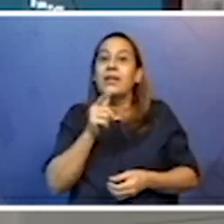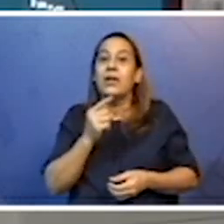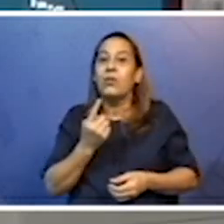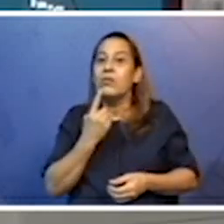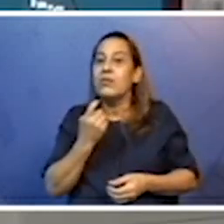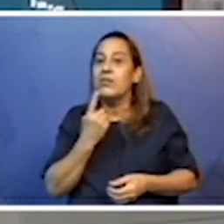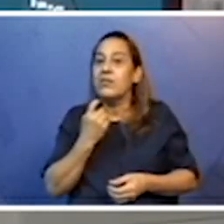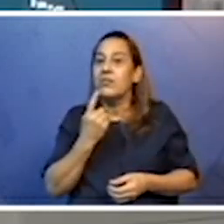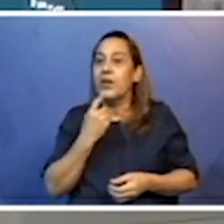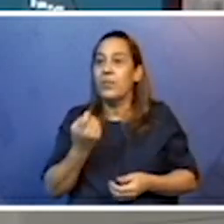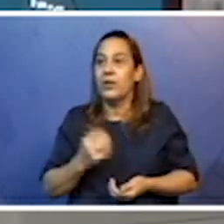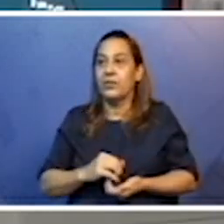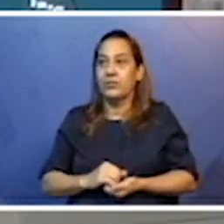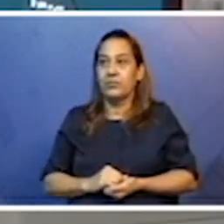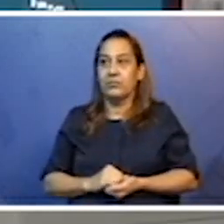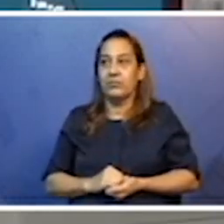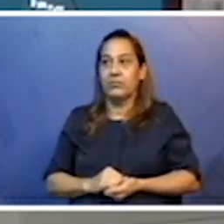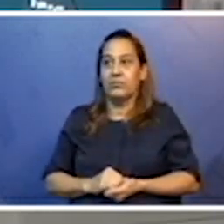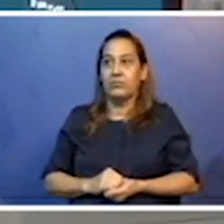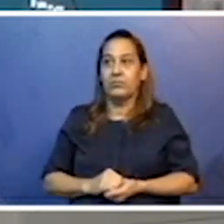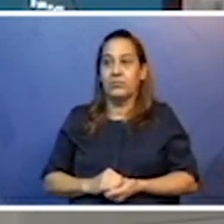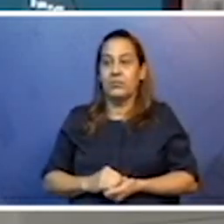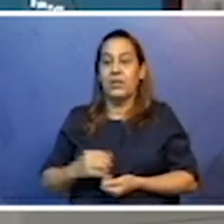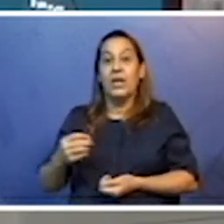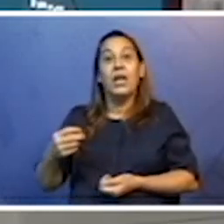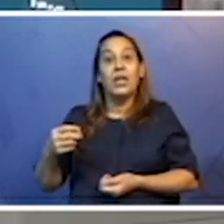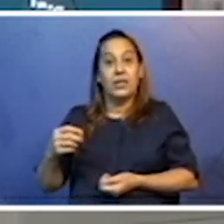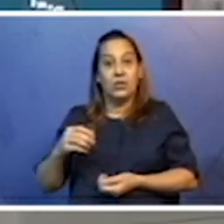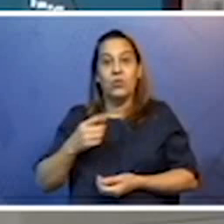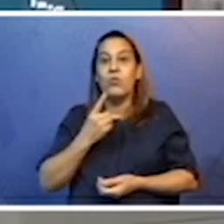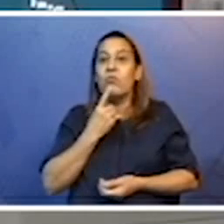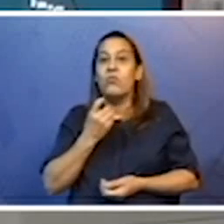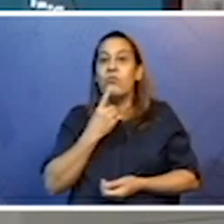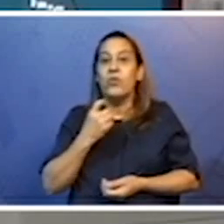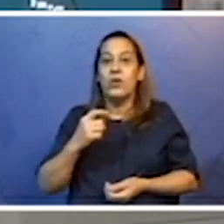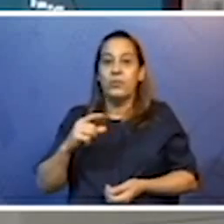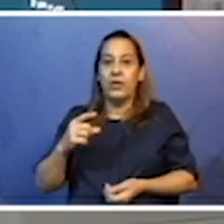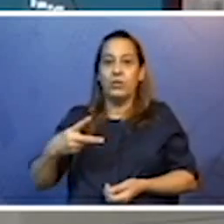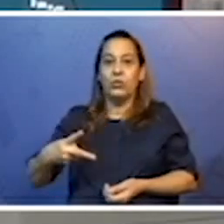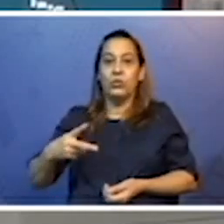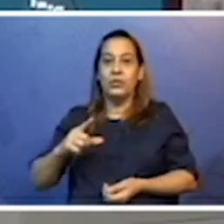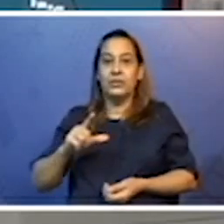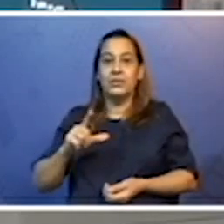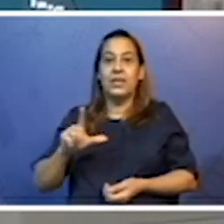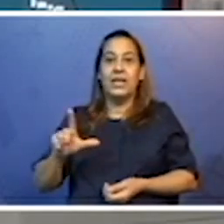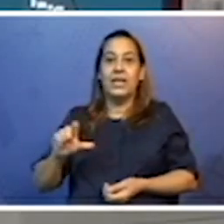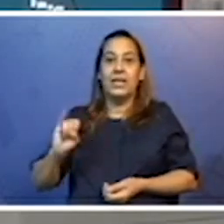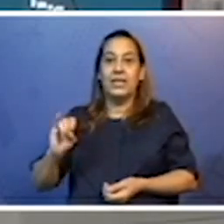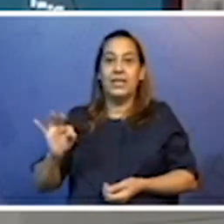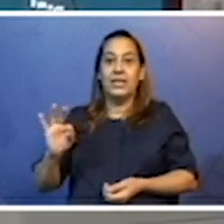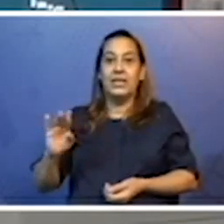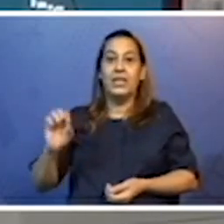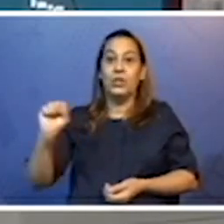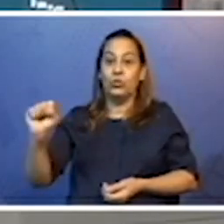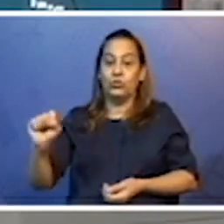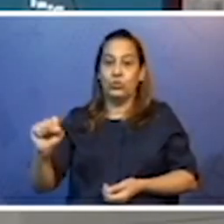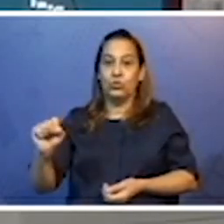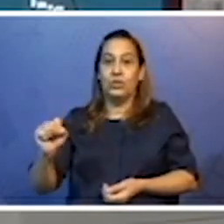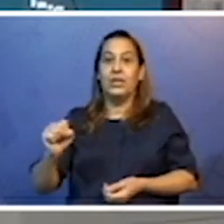o recipiente A? 2 litros, como todos os recipientes A, e